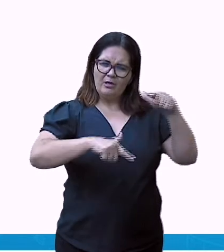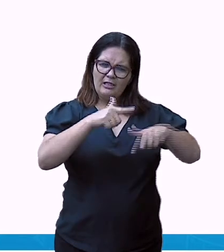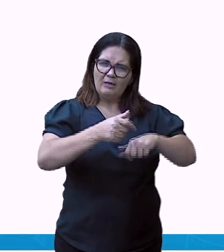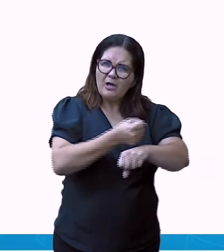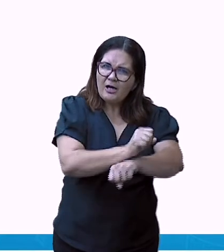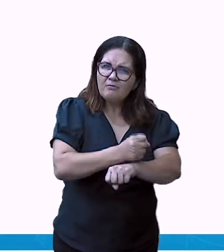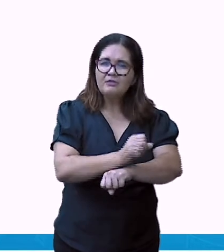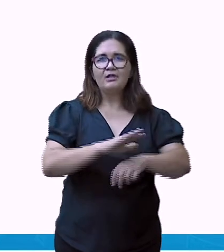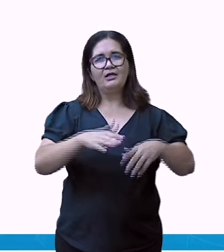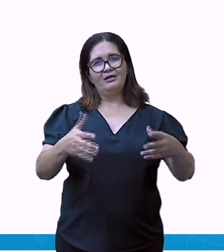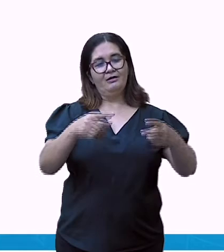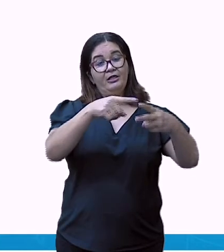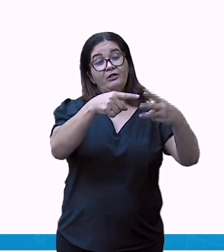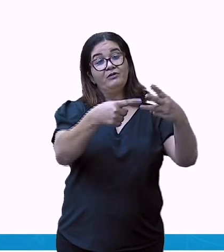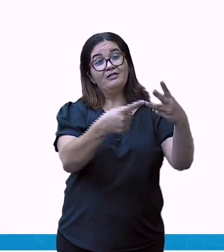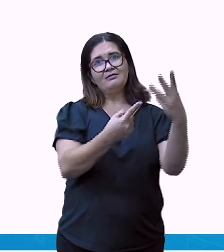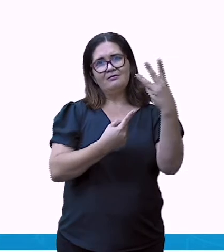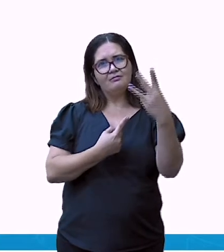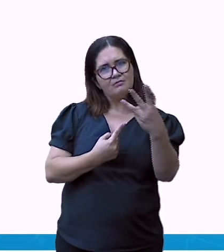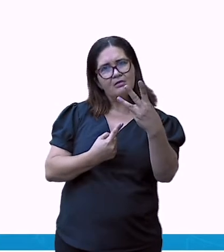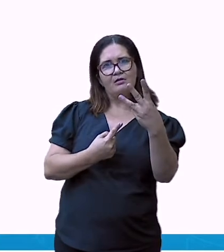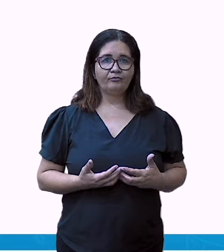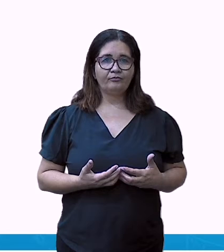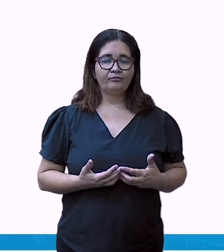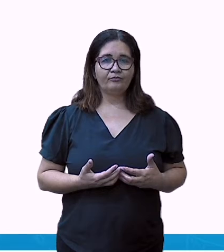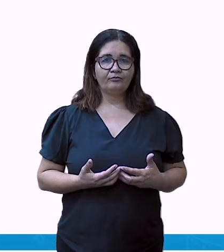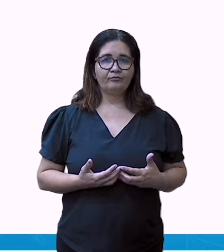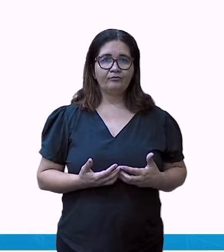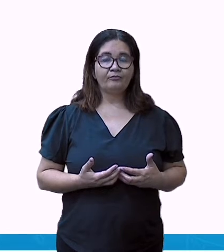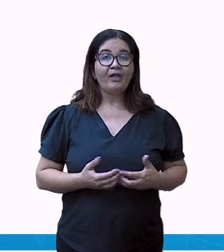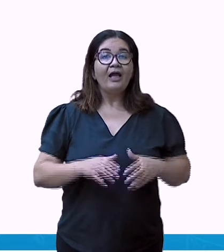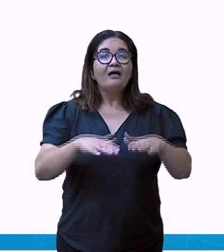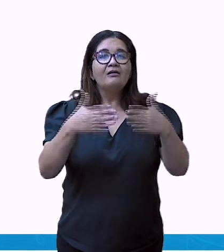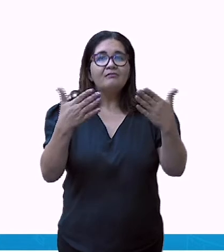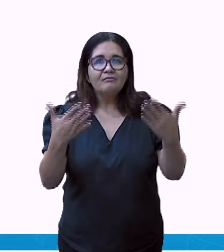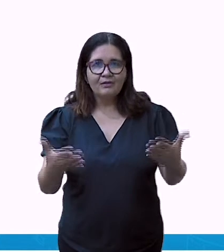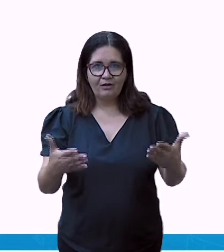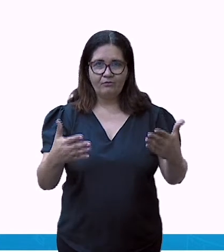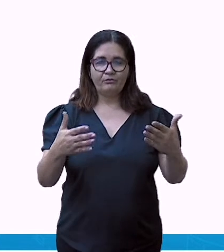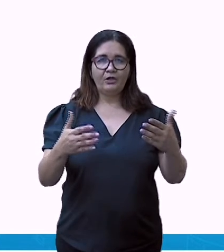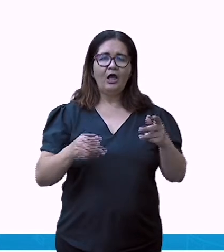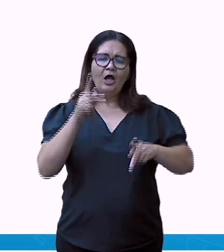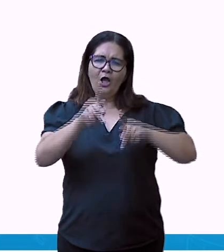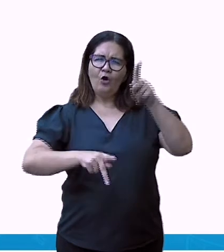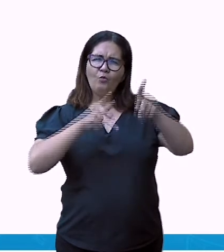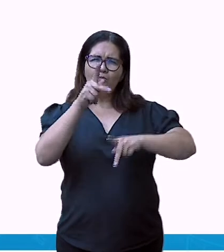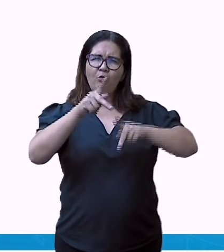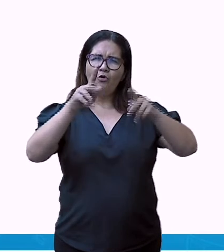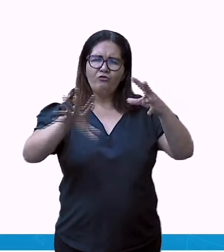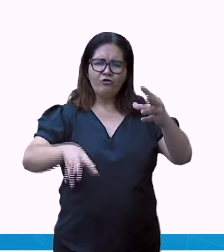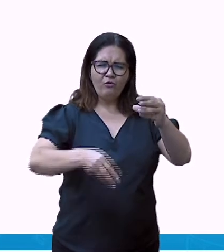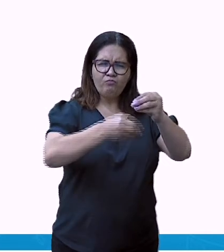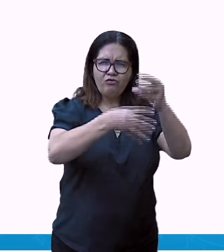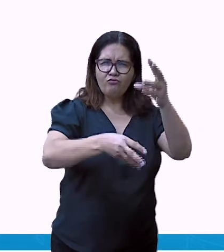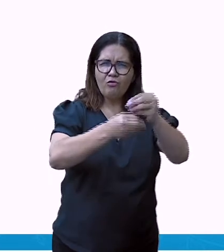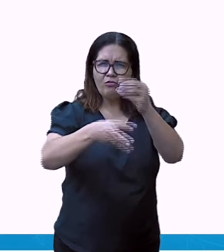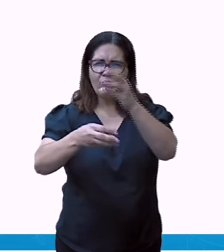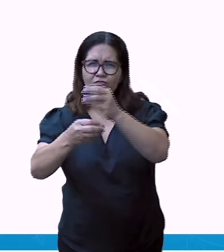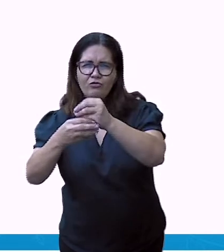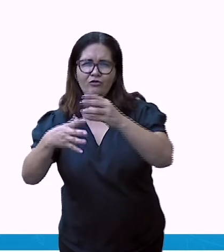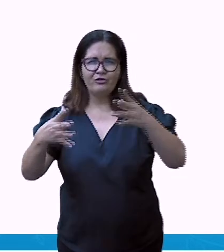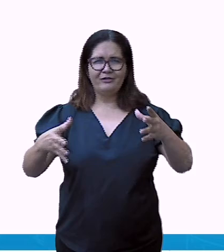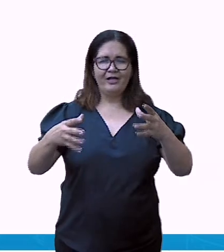maior parte da população brasileira. Apesar de ser um povo basicamente formado